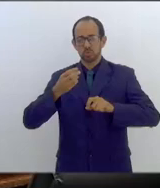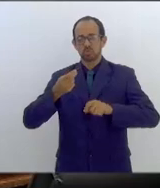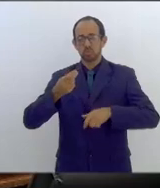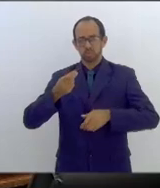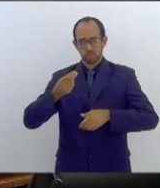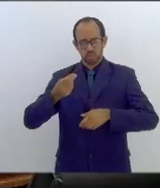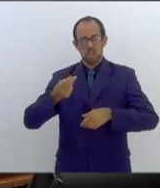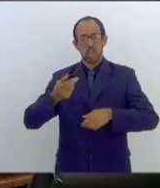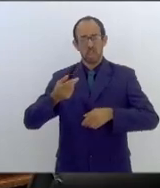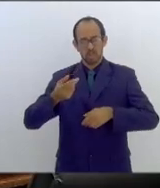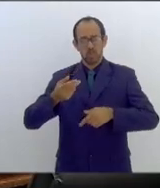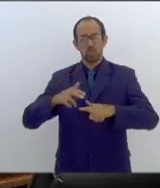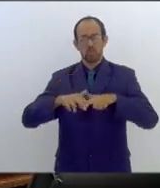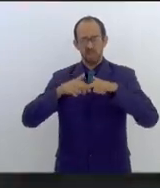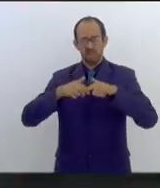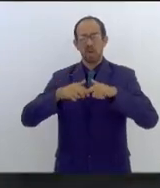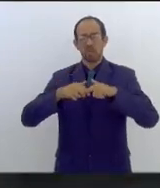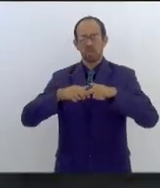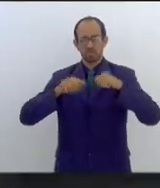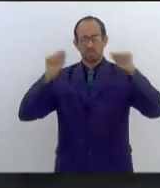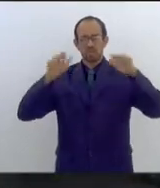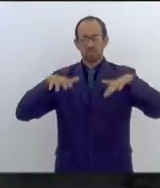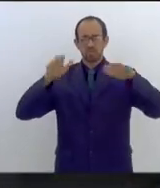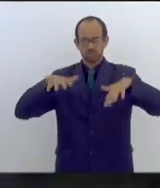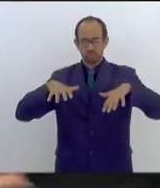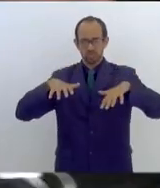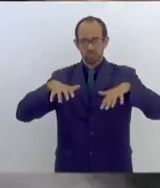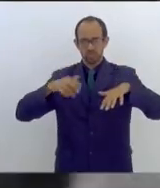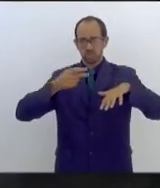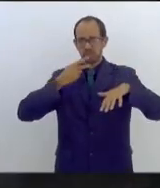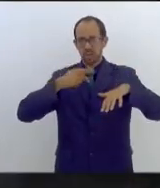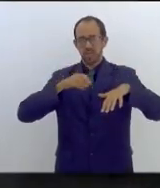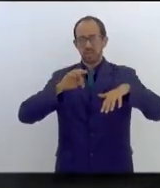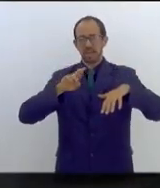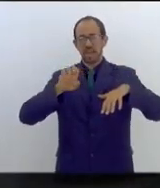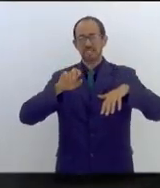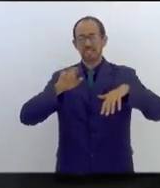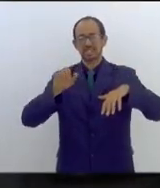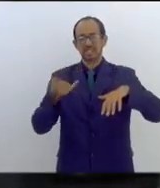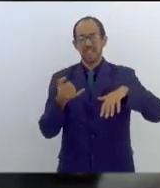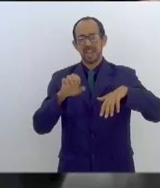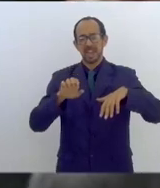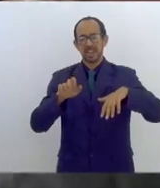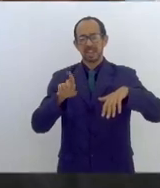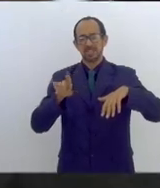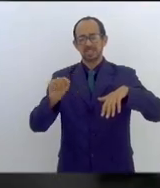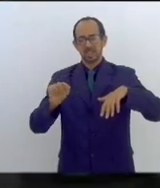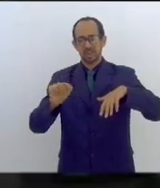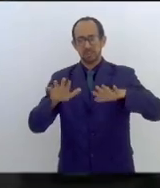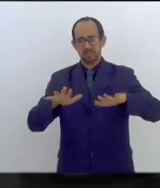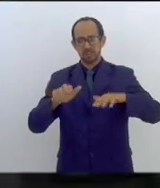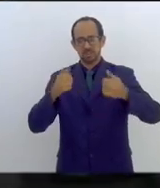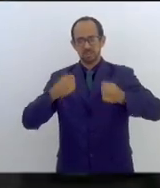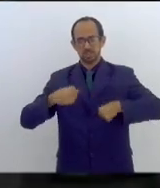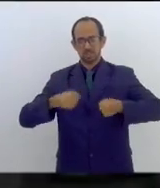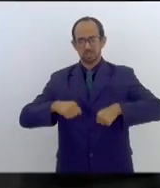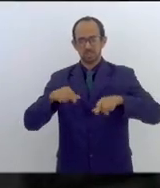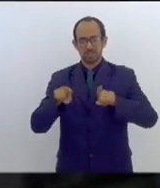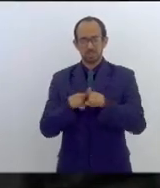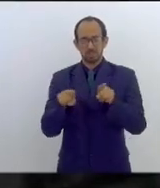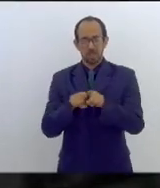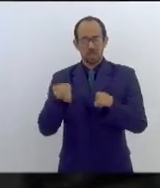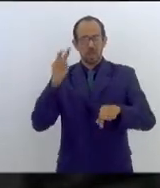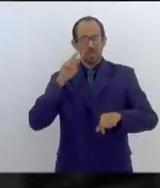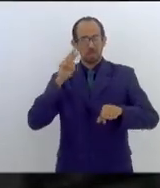tanta tragédia. Que, claro, quando a gente fala tragédia ambiental, a gente precisa relembrar que, obviamente,